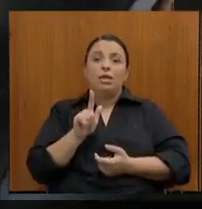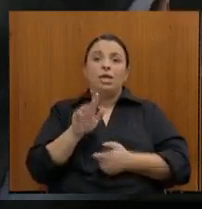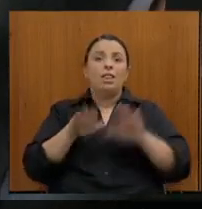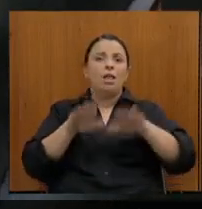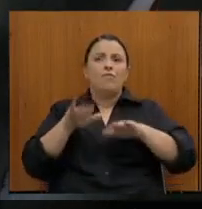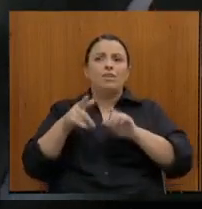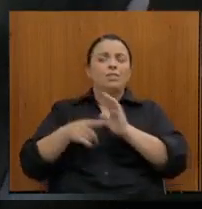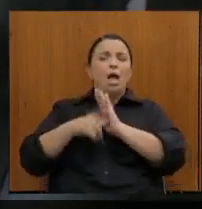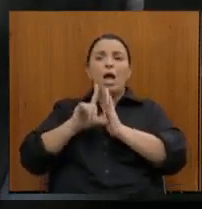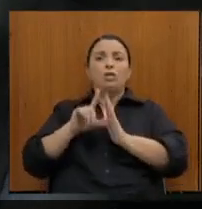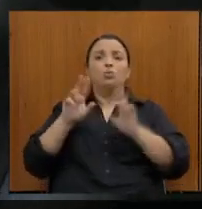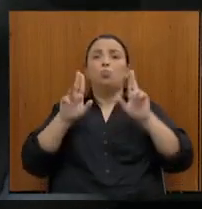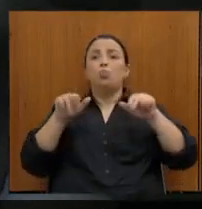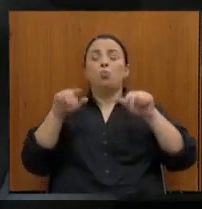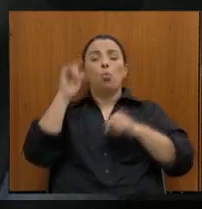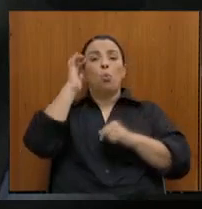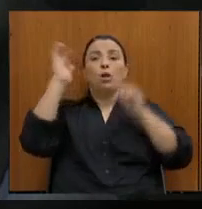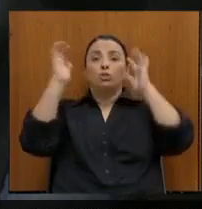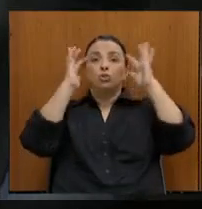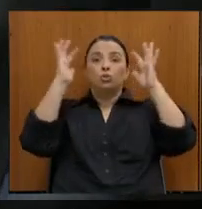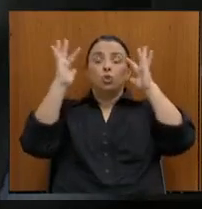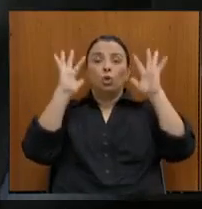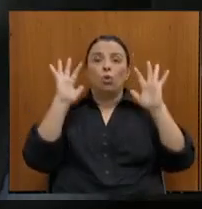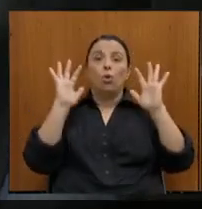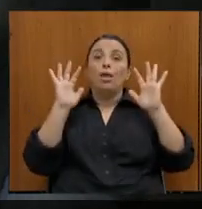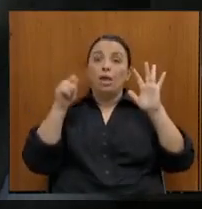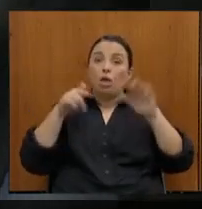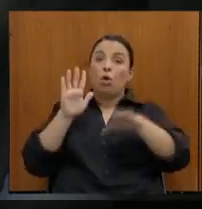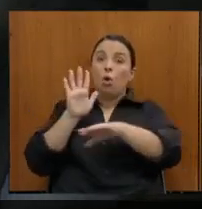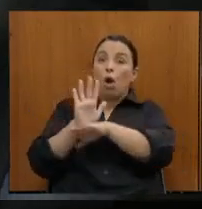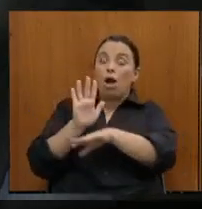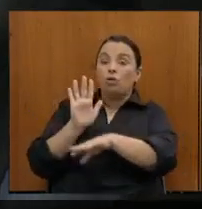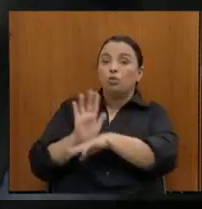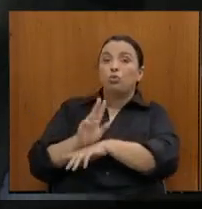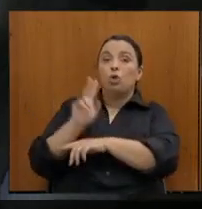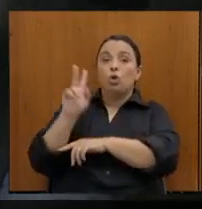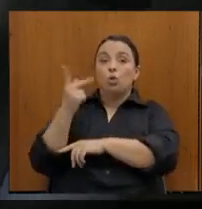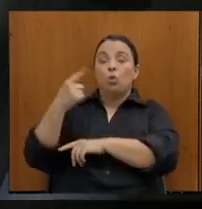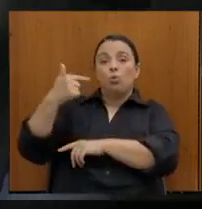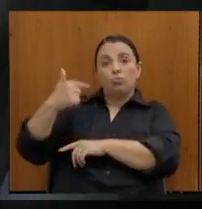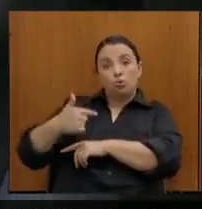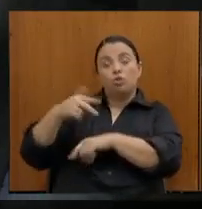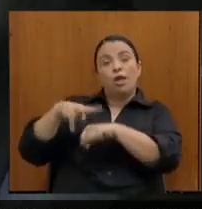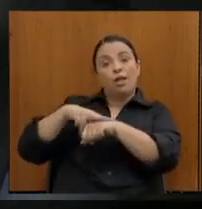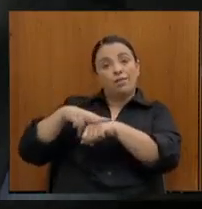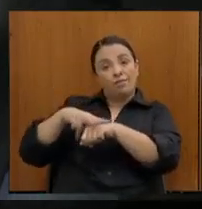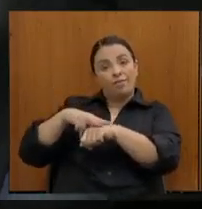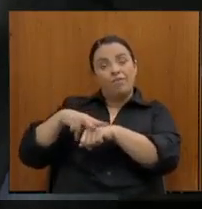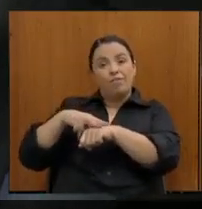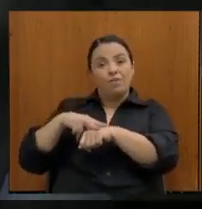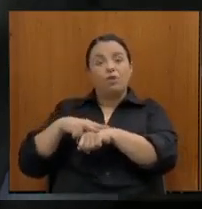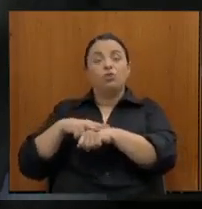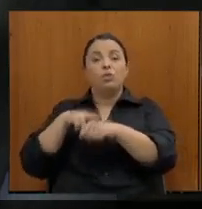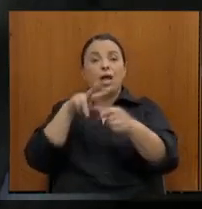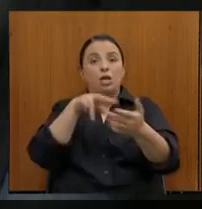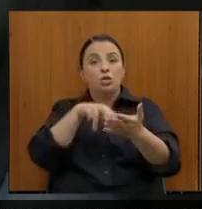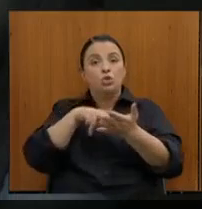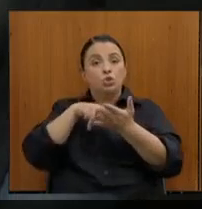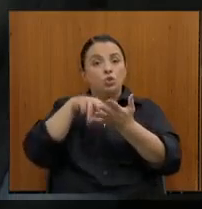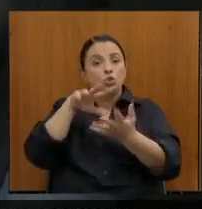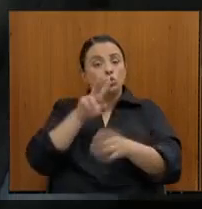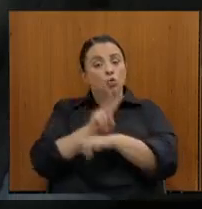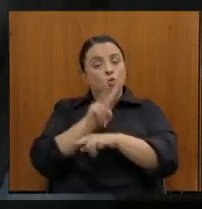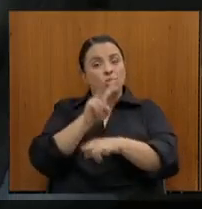com auxílio basilar do hidrogénio verde da sustentabilidade energética dinâmica e